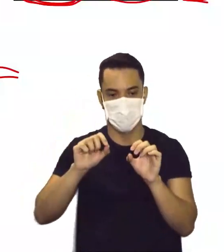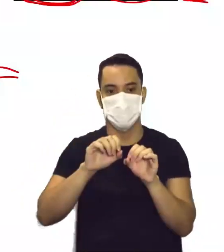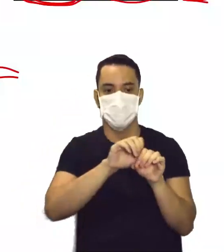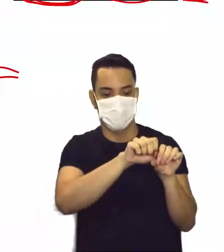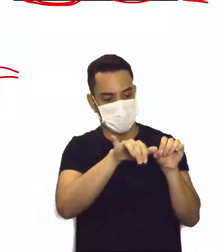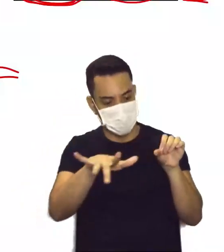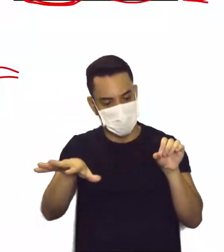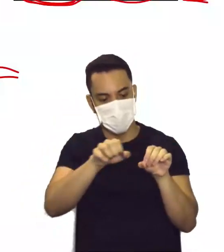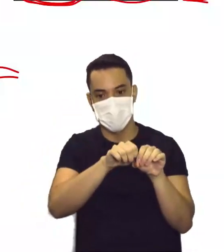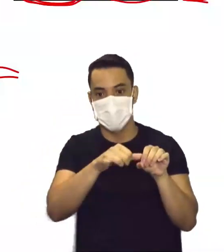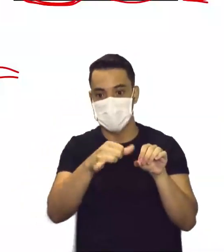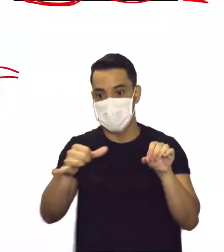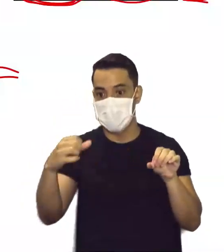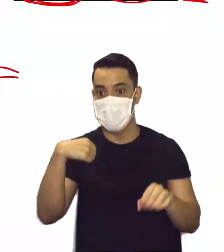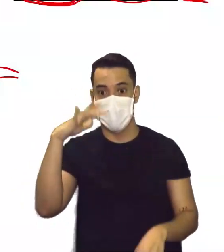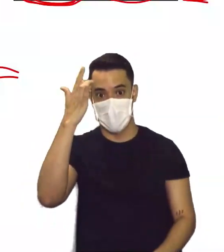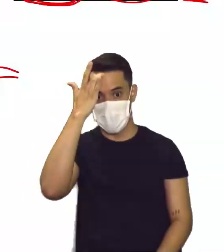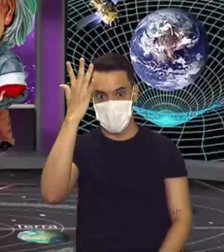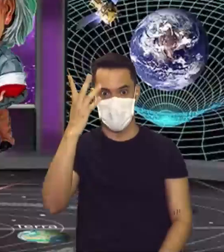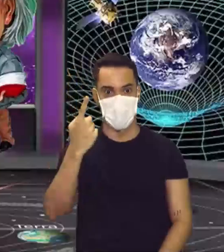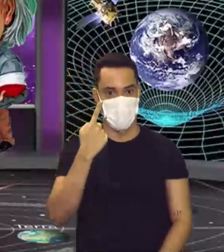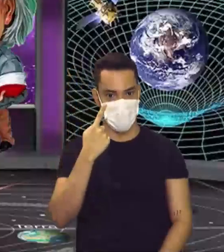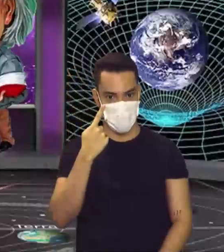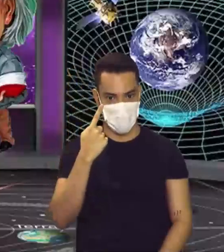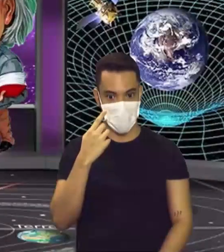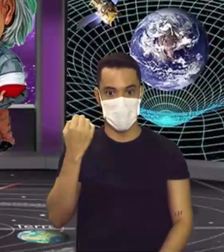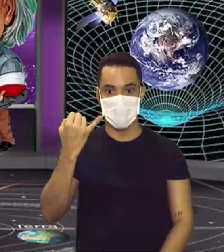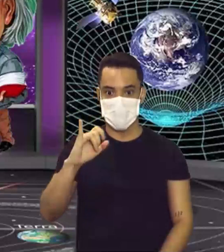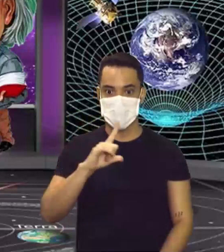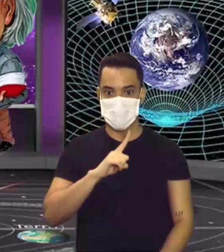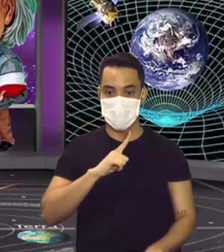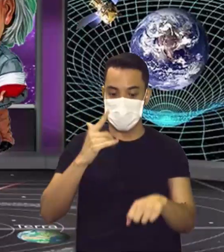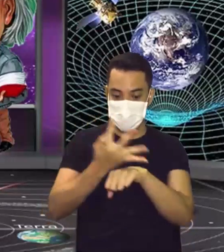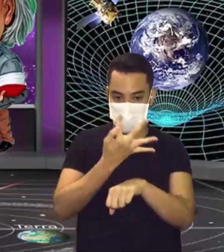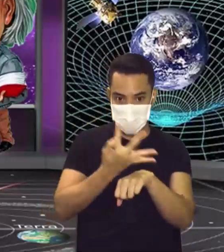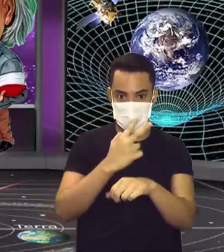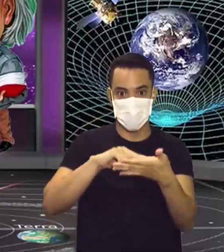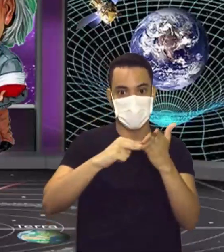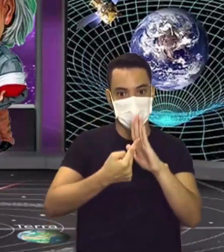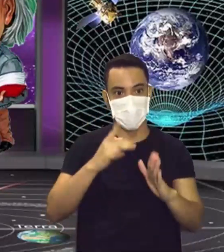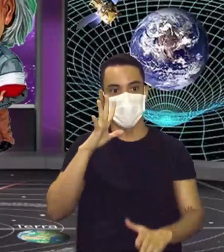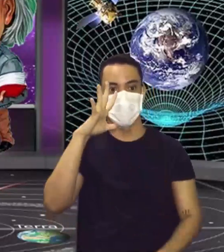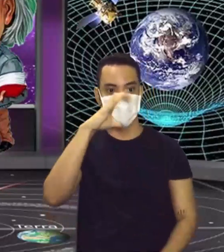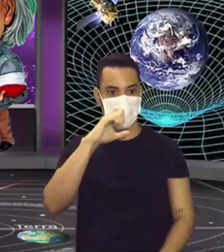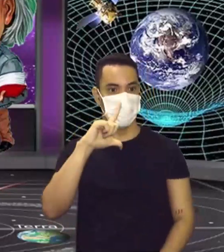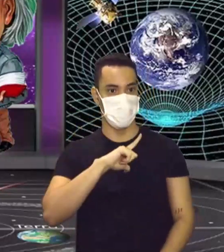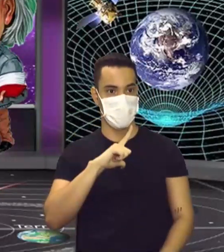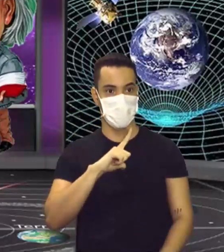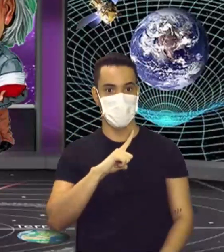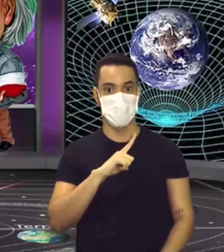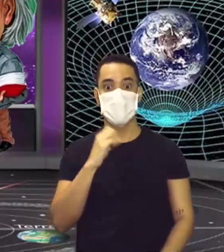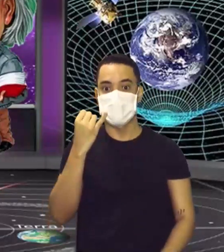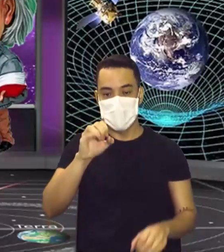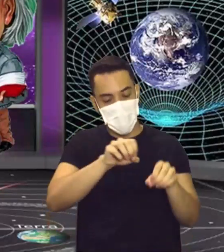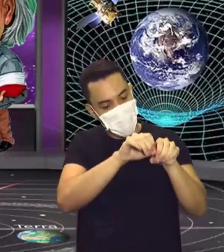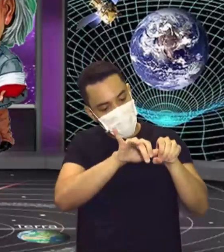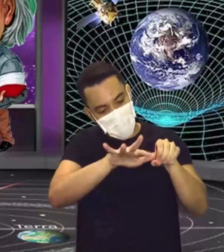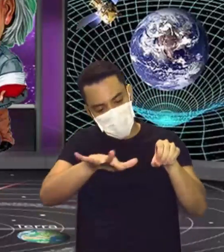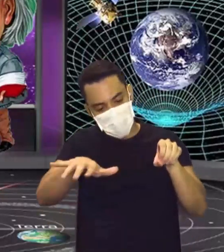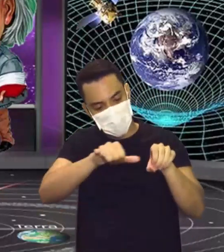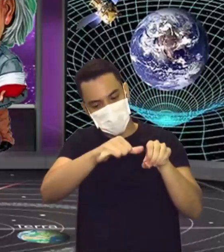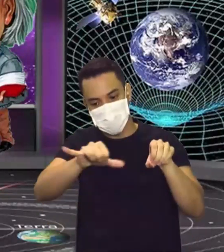condutividade. Lembram? Ó, vamos aqui comigo. Resistividade, resistência. Condutividade